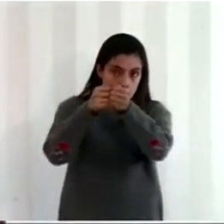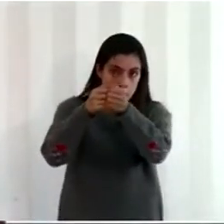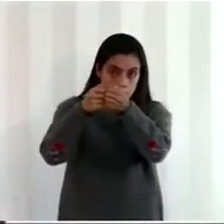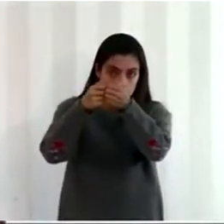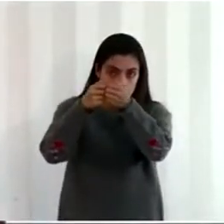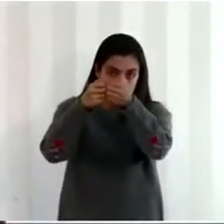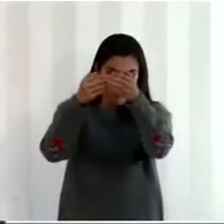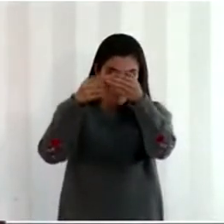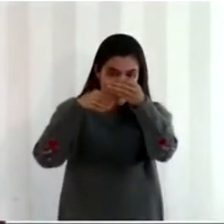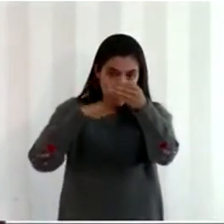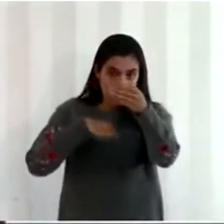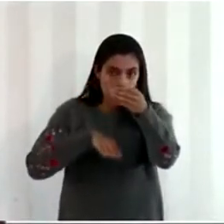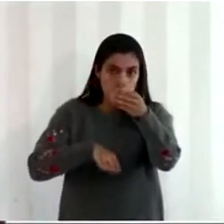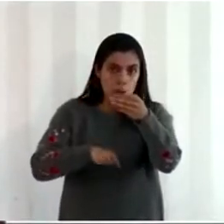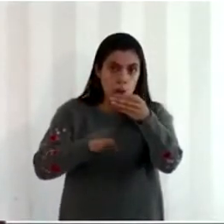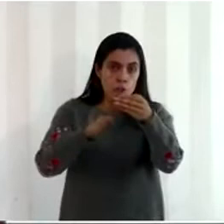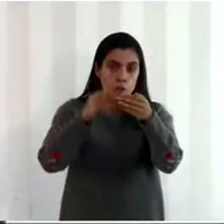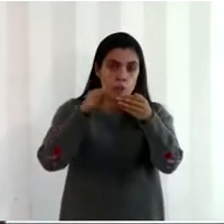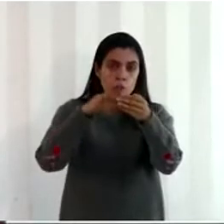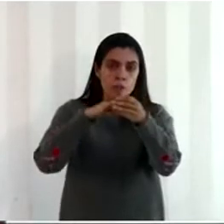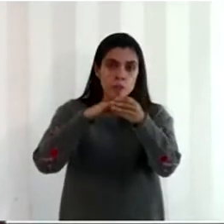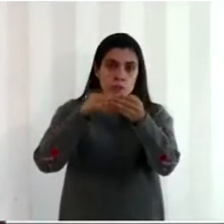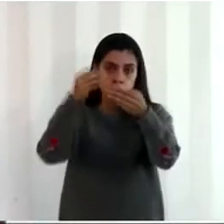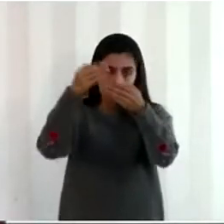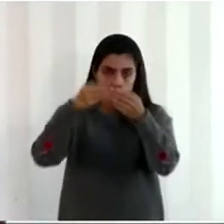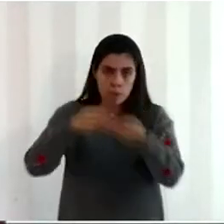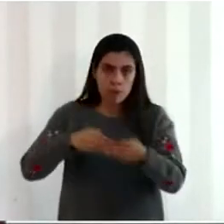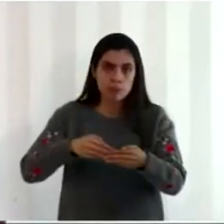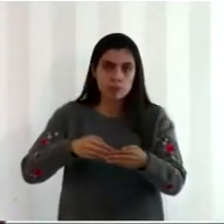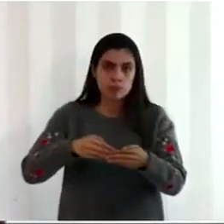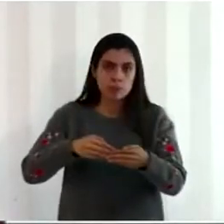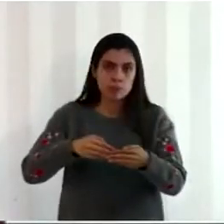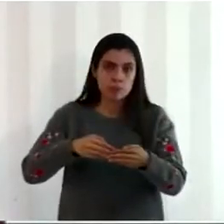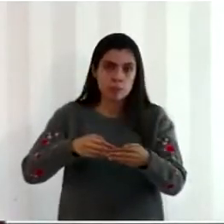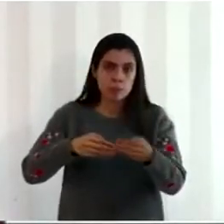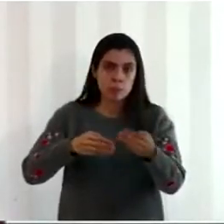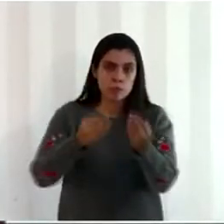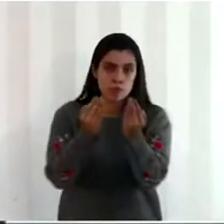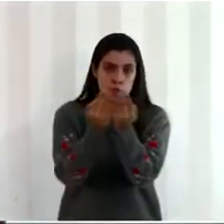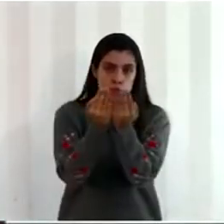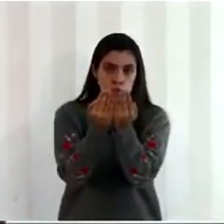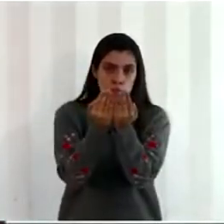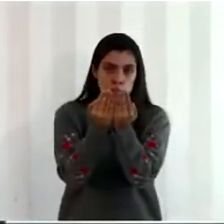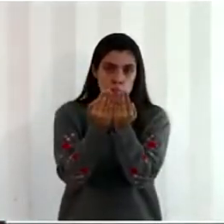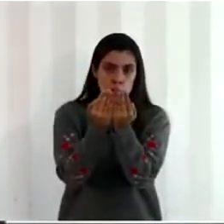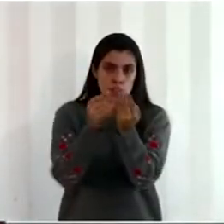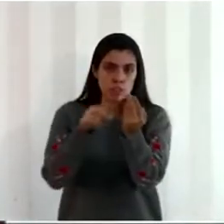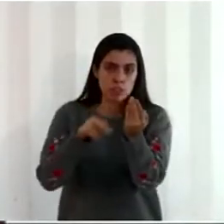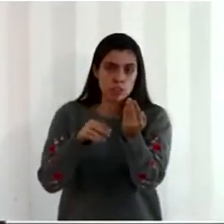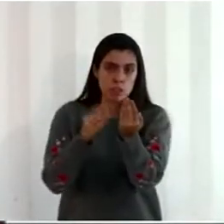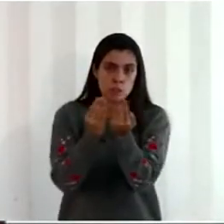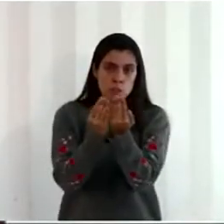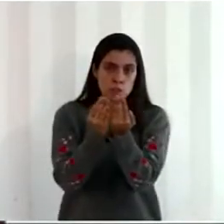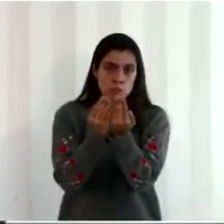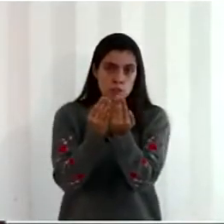Mas eles tinham que seguir o ritual como se a arca estivesse lá. E até os dias de Jesus foi